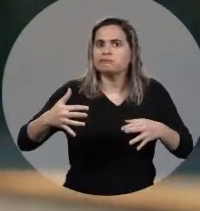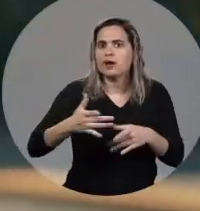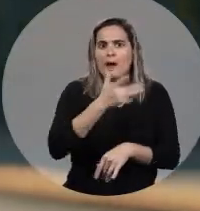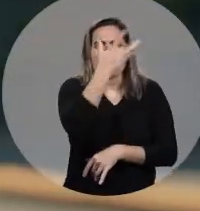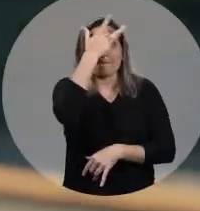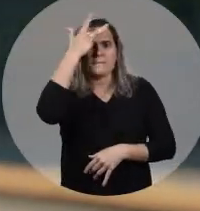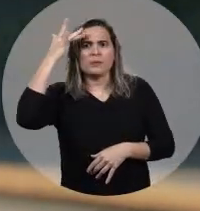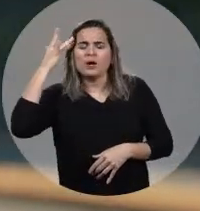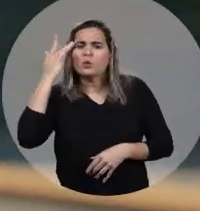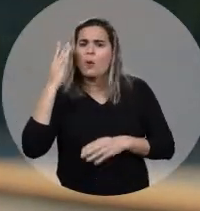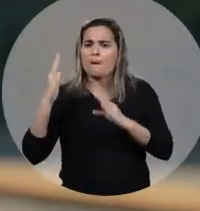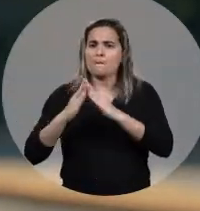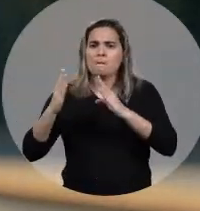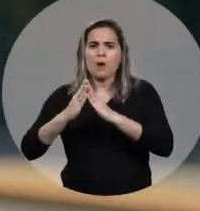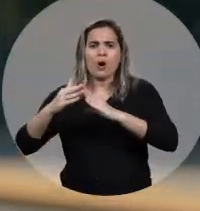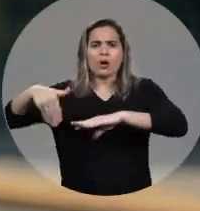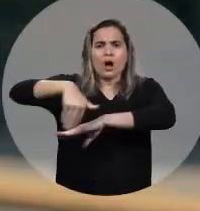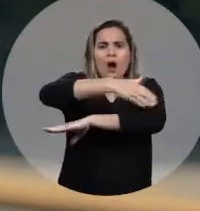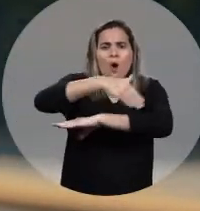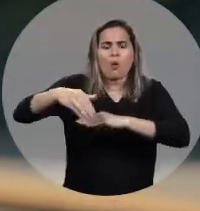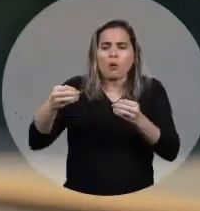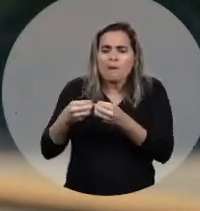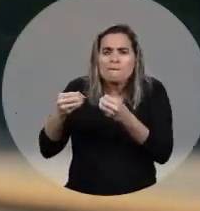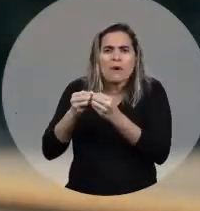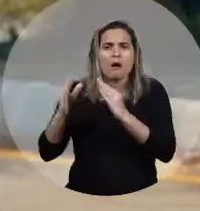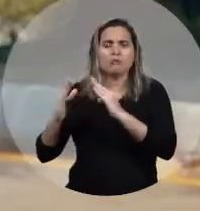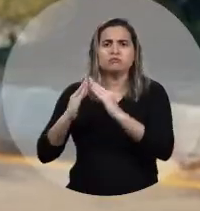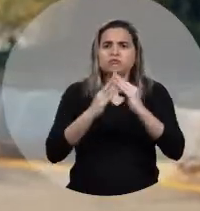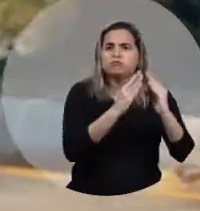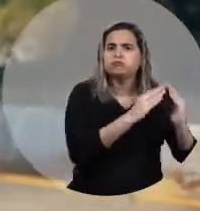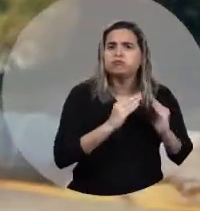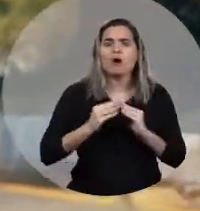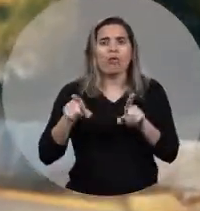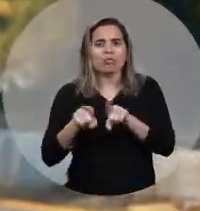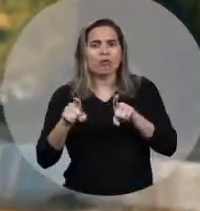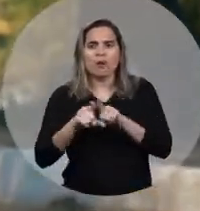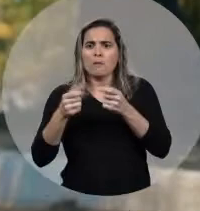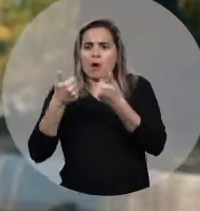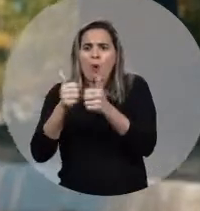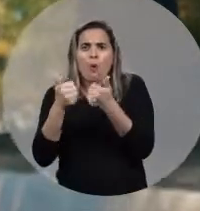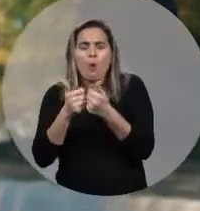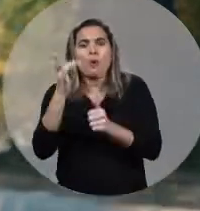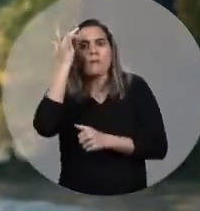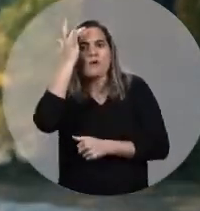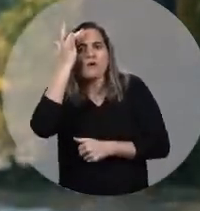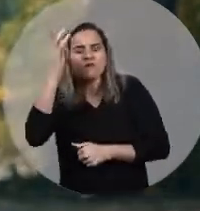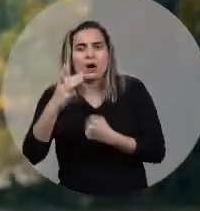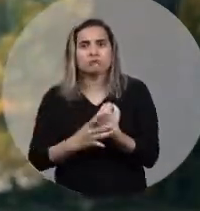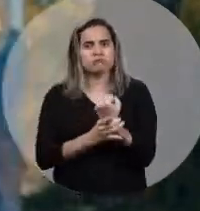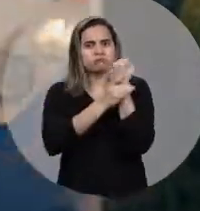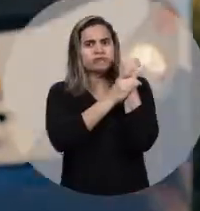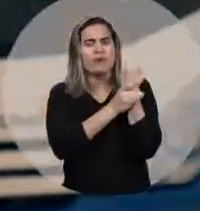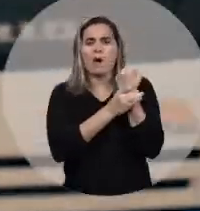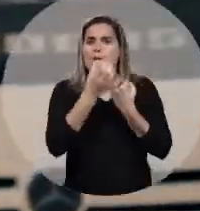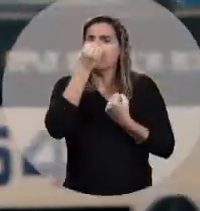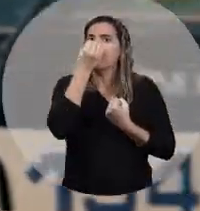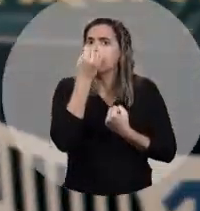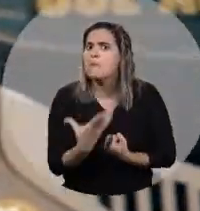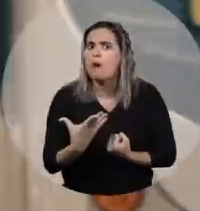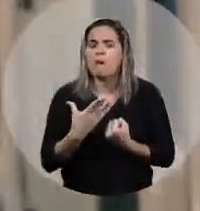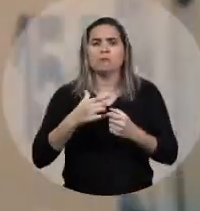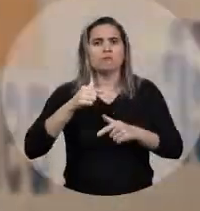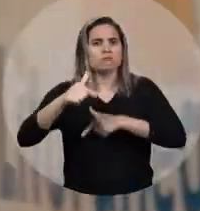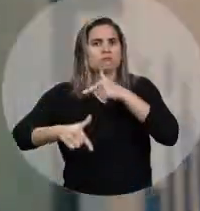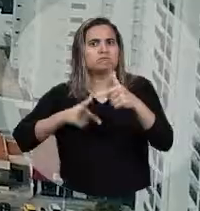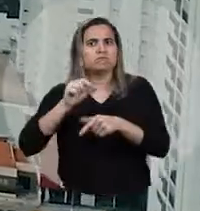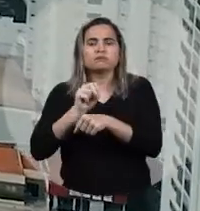mais pessoas morando próximas às principais ruas e avenidas. Isso facilita o acesso ao transporte público e garante a mais gente a infraestrutura